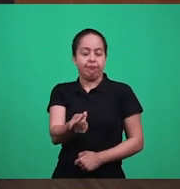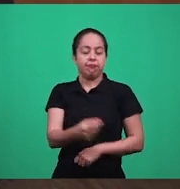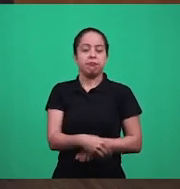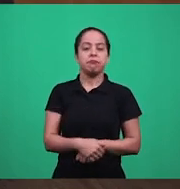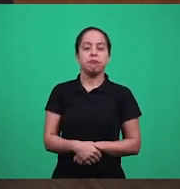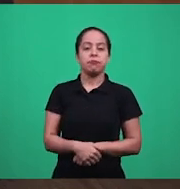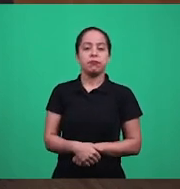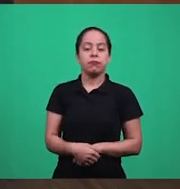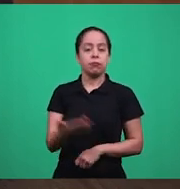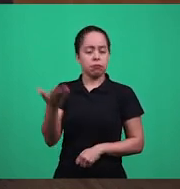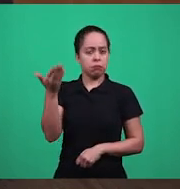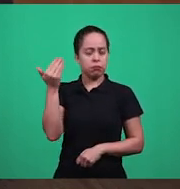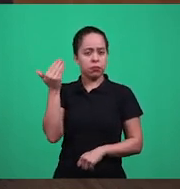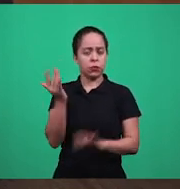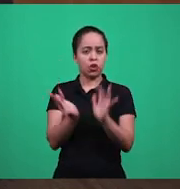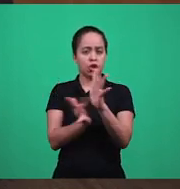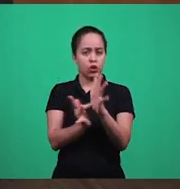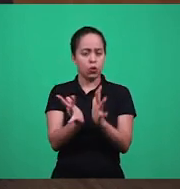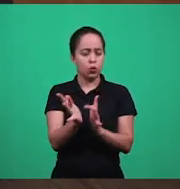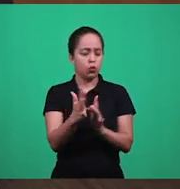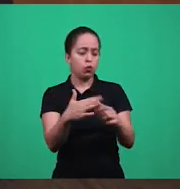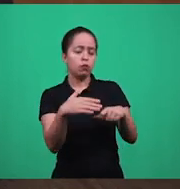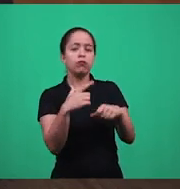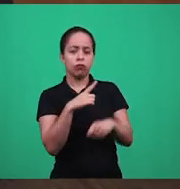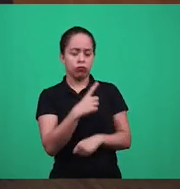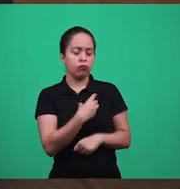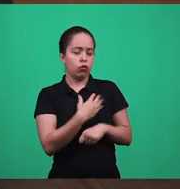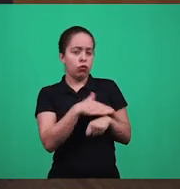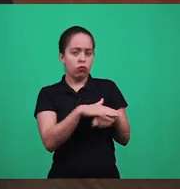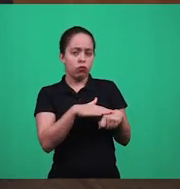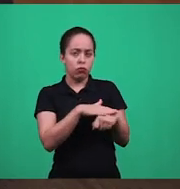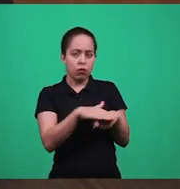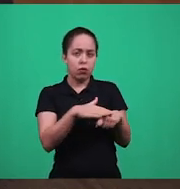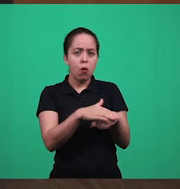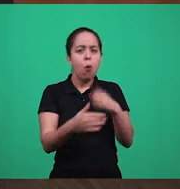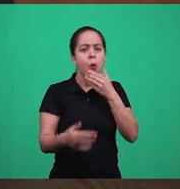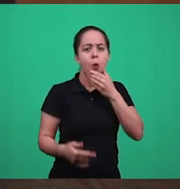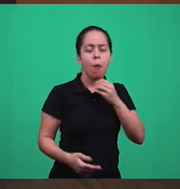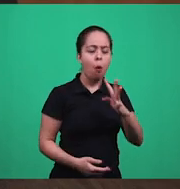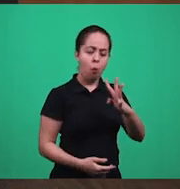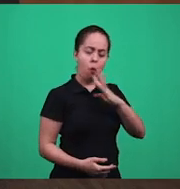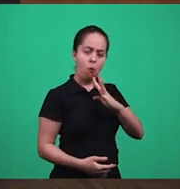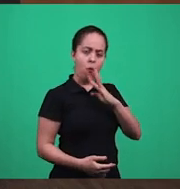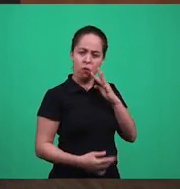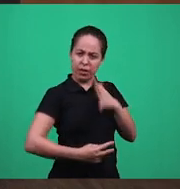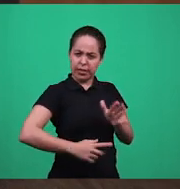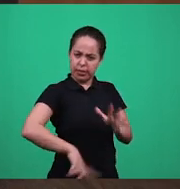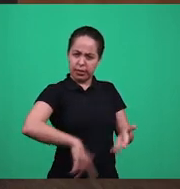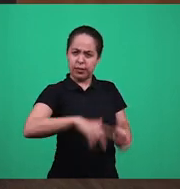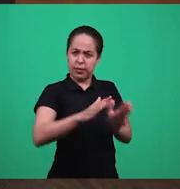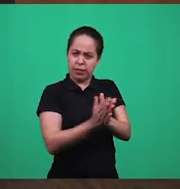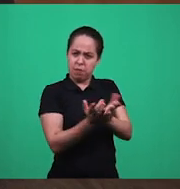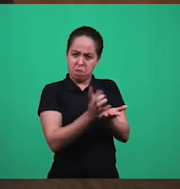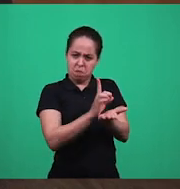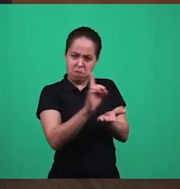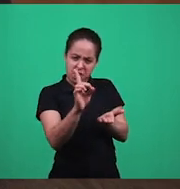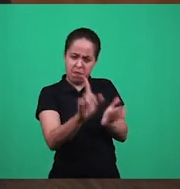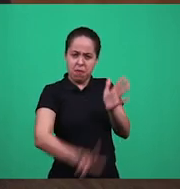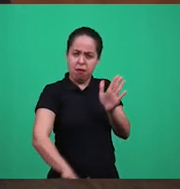Jesus, certa ocasião, estava conversando com um doutor da lei, que conhecia as Escrituras,